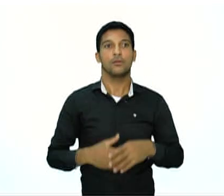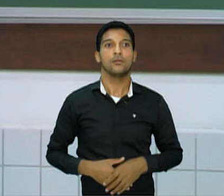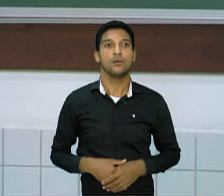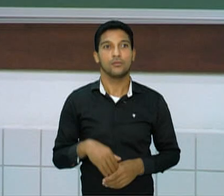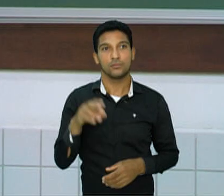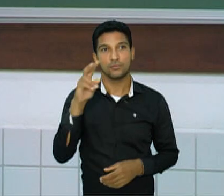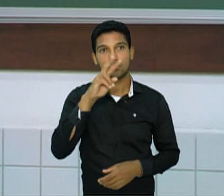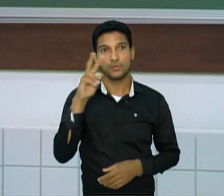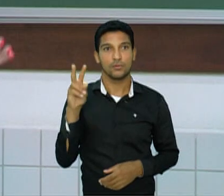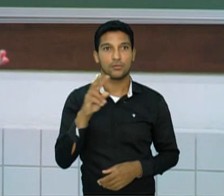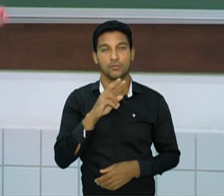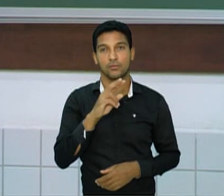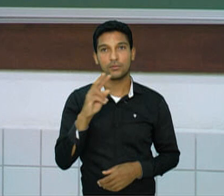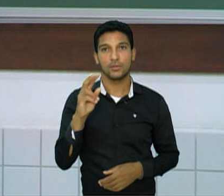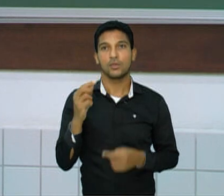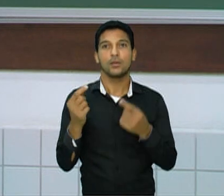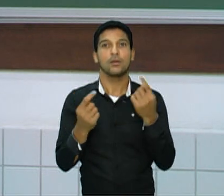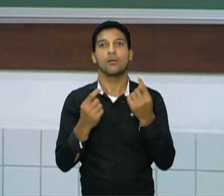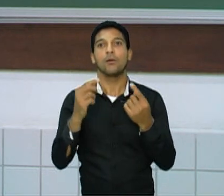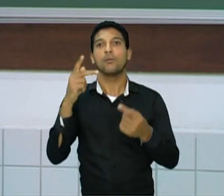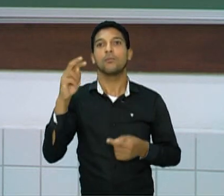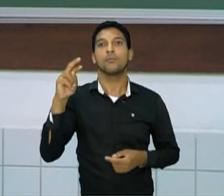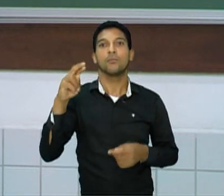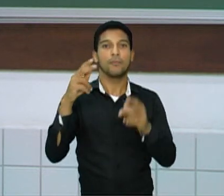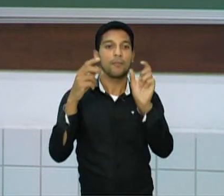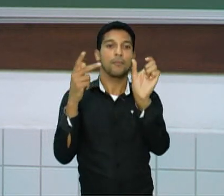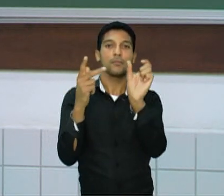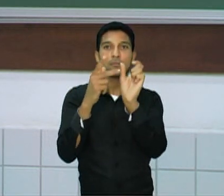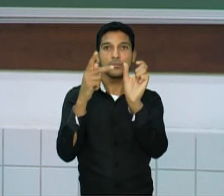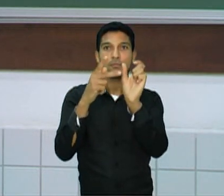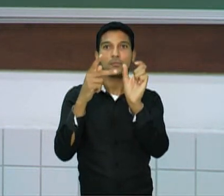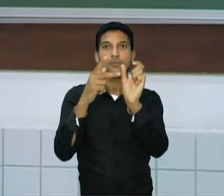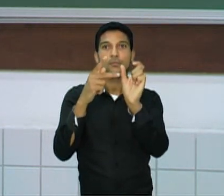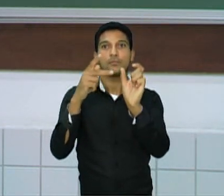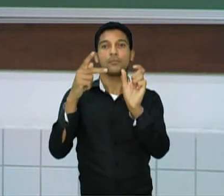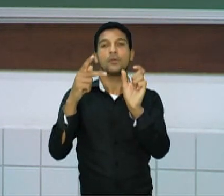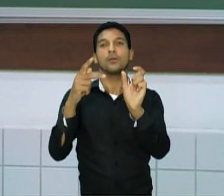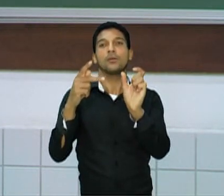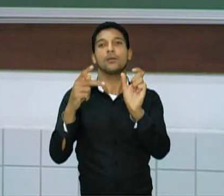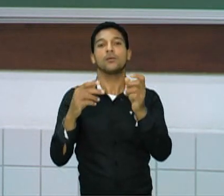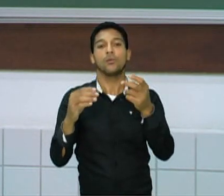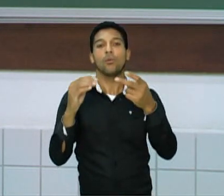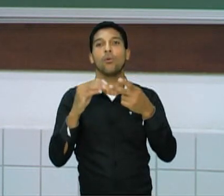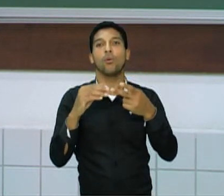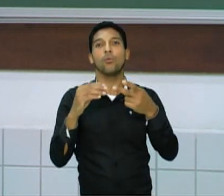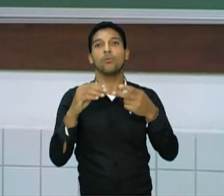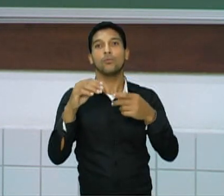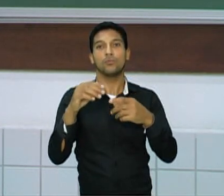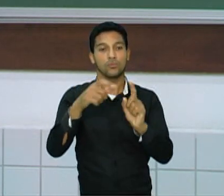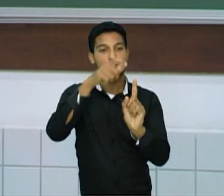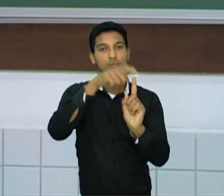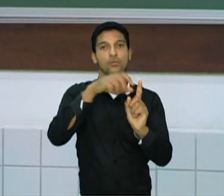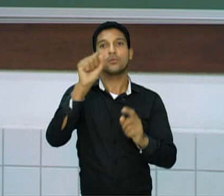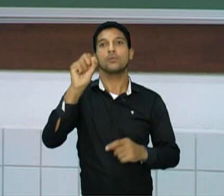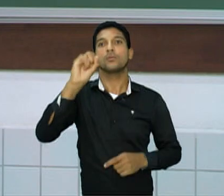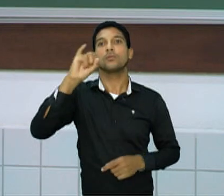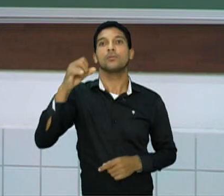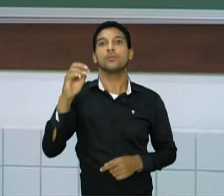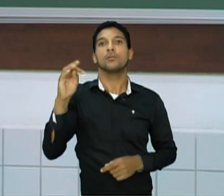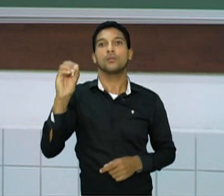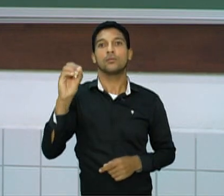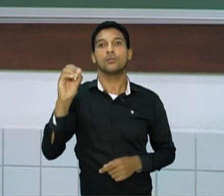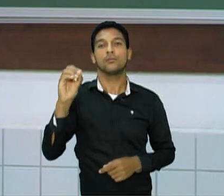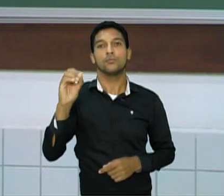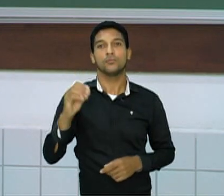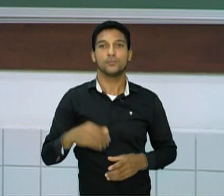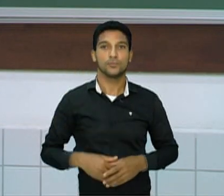Em qual desses ela é predicado, em qual predicativo do sujeito, em qual dessas ela é sujeito? Pense bem